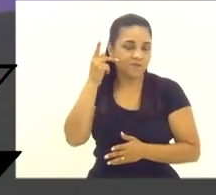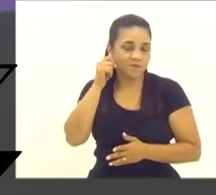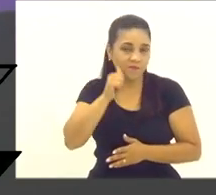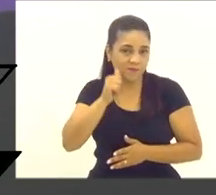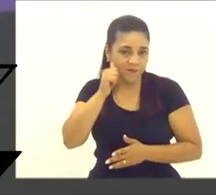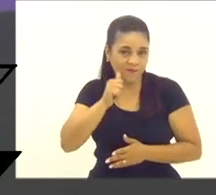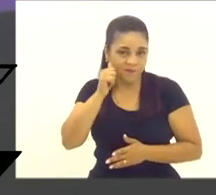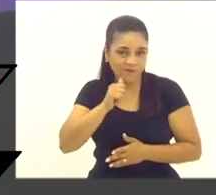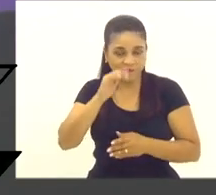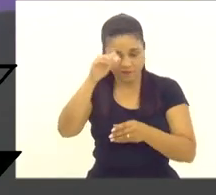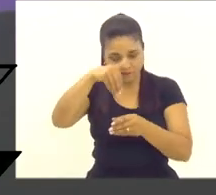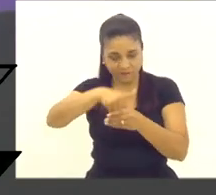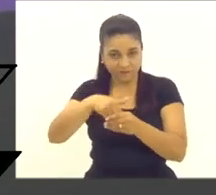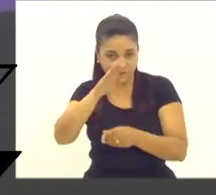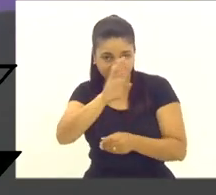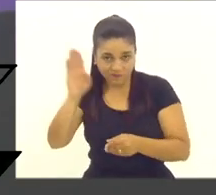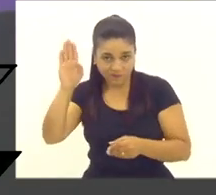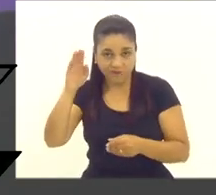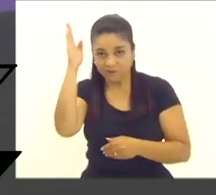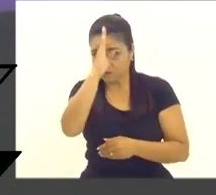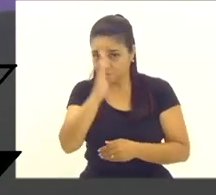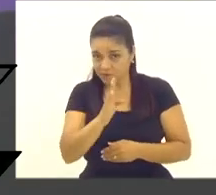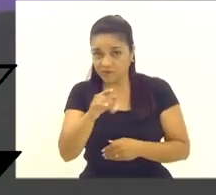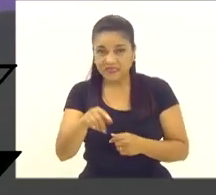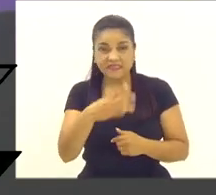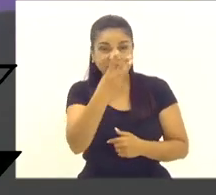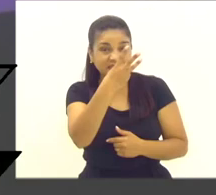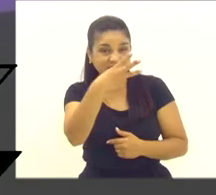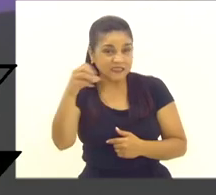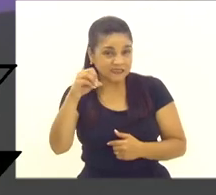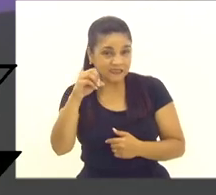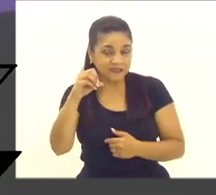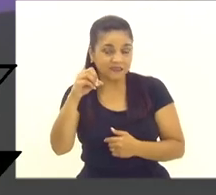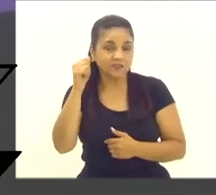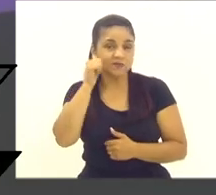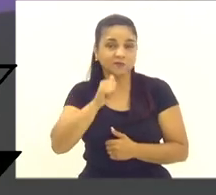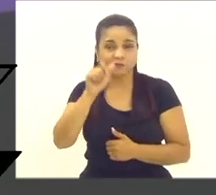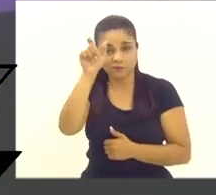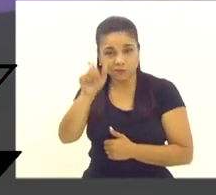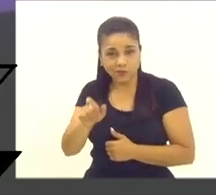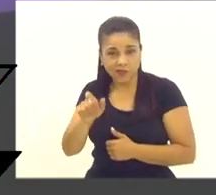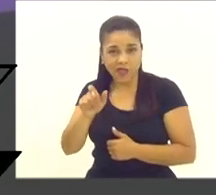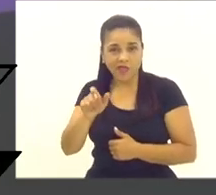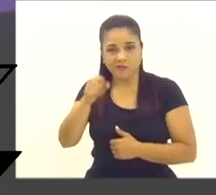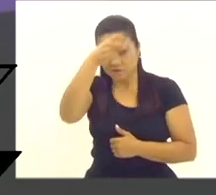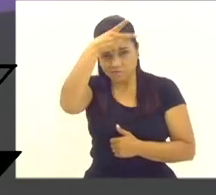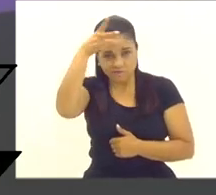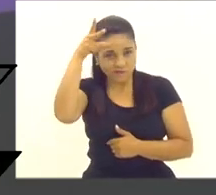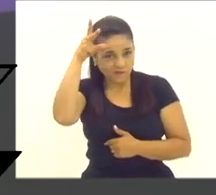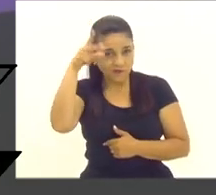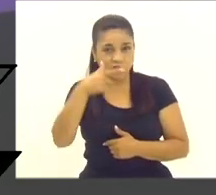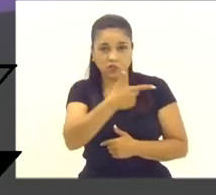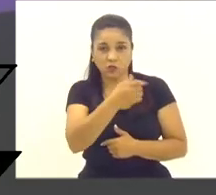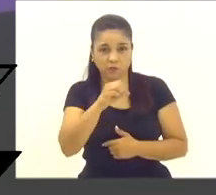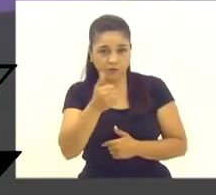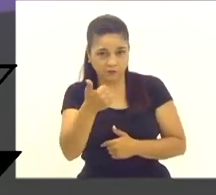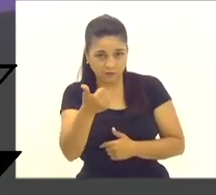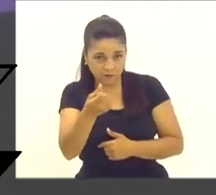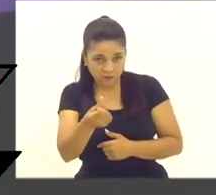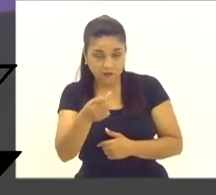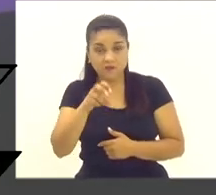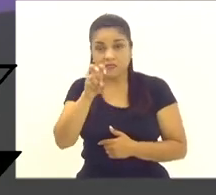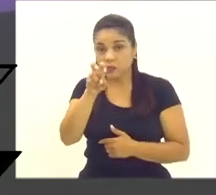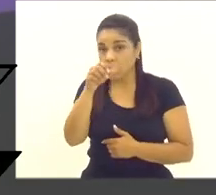eleitas no Brasil eles falaram com 300 prefeitas eleitas em 2016 e